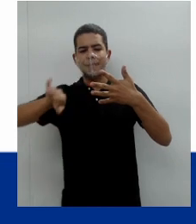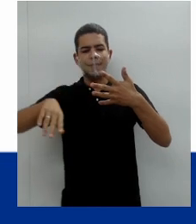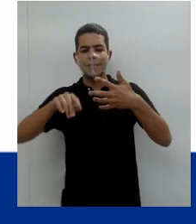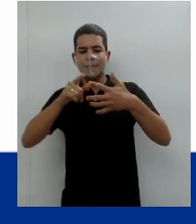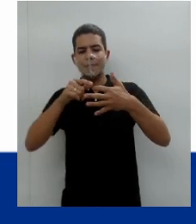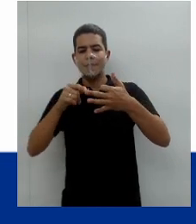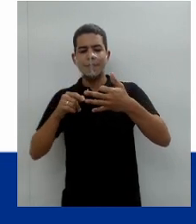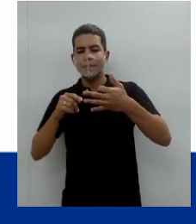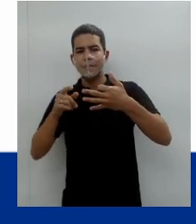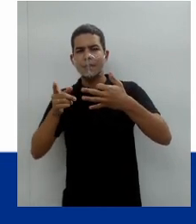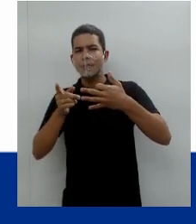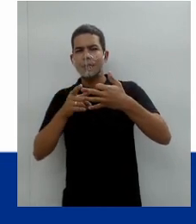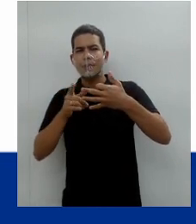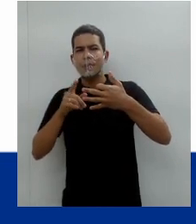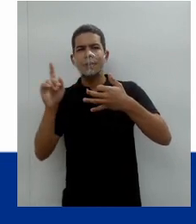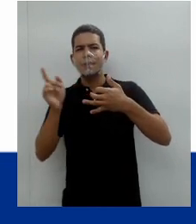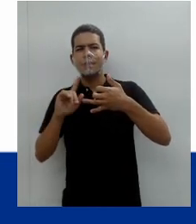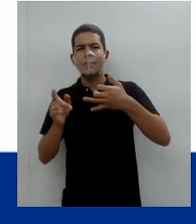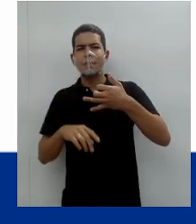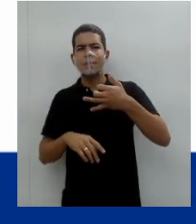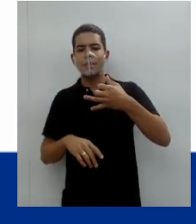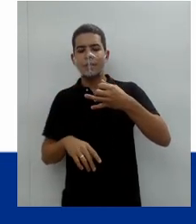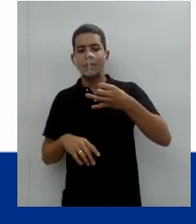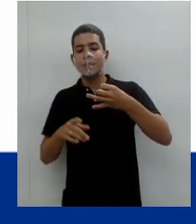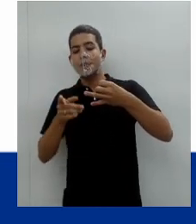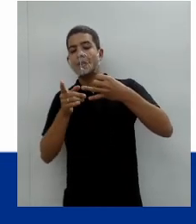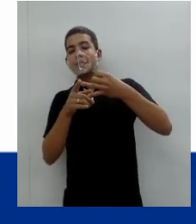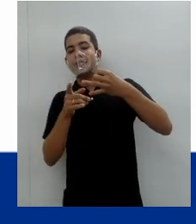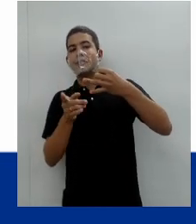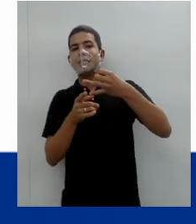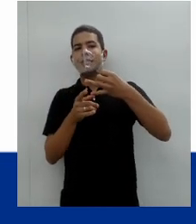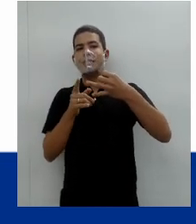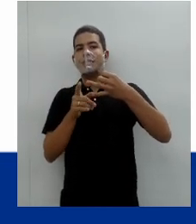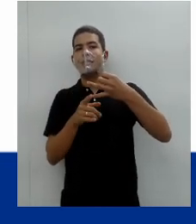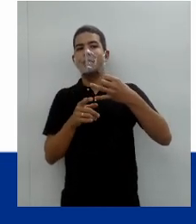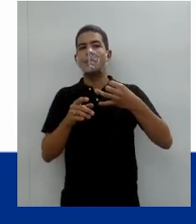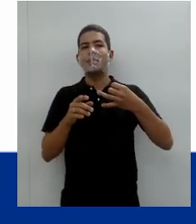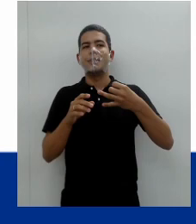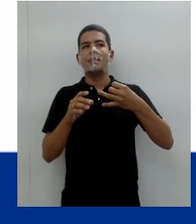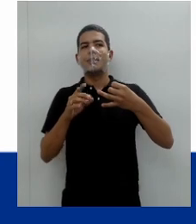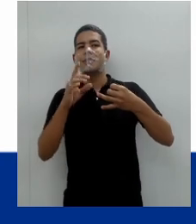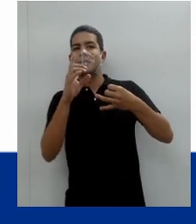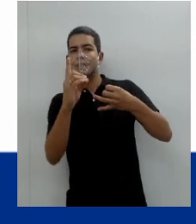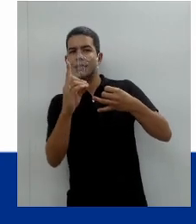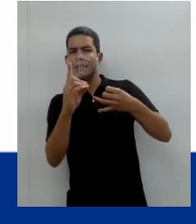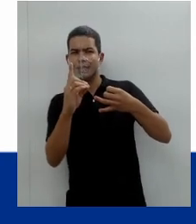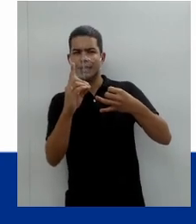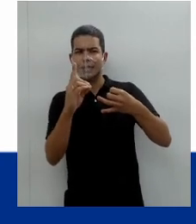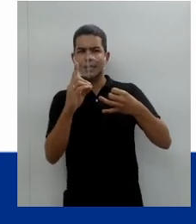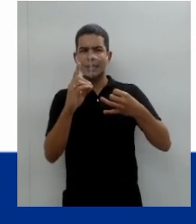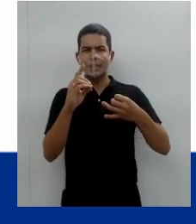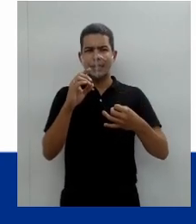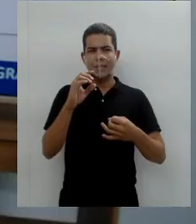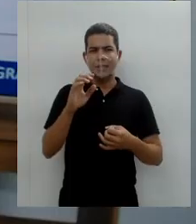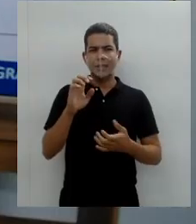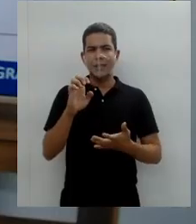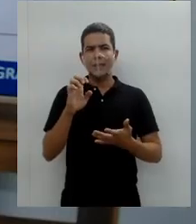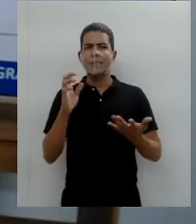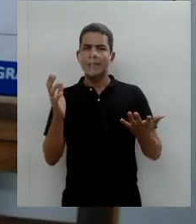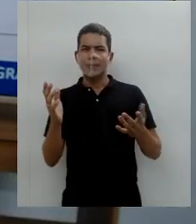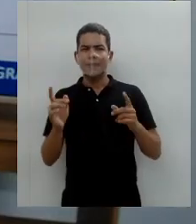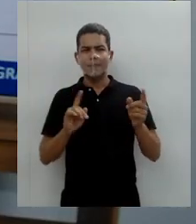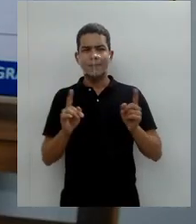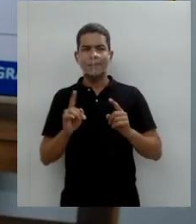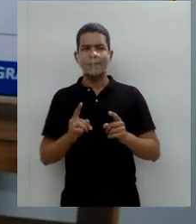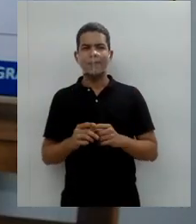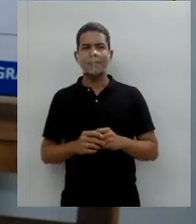a letra C já não serve. Eu tenho agora uma dúvida apenas entre letra A e letra B. Beleza? Então,